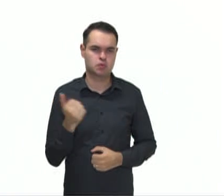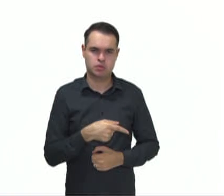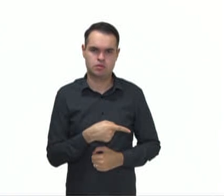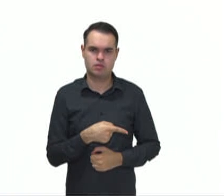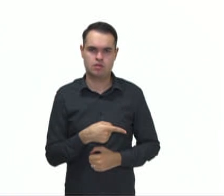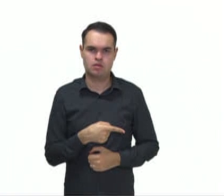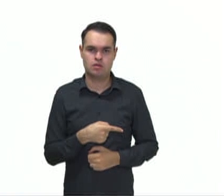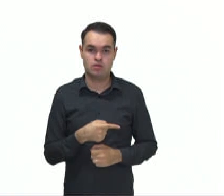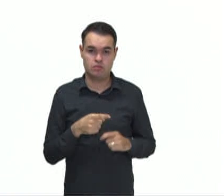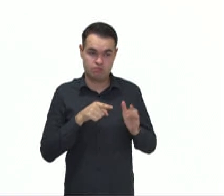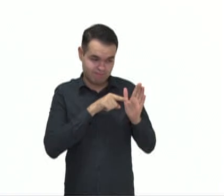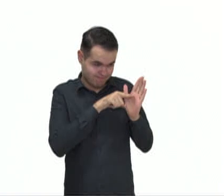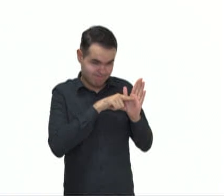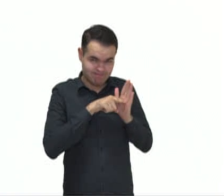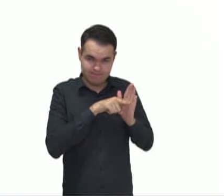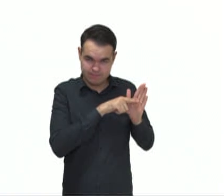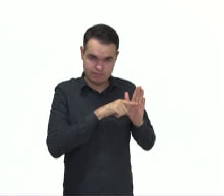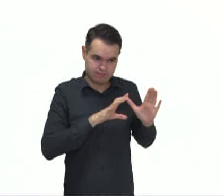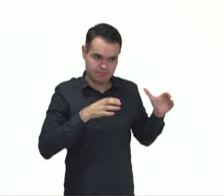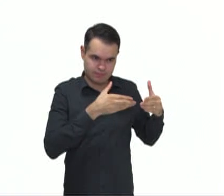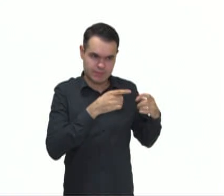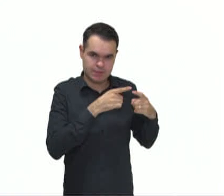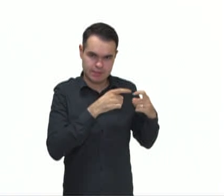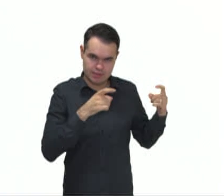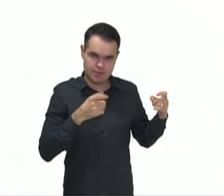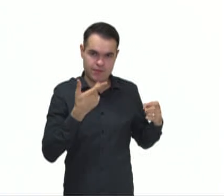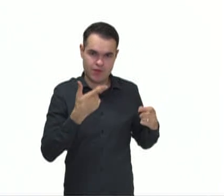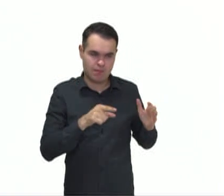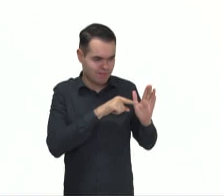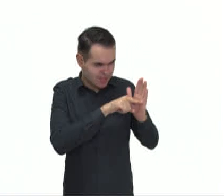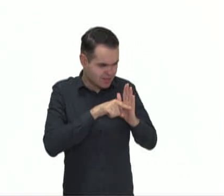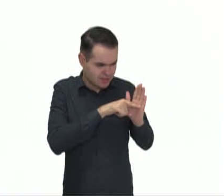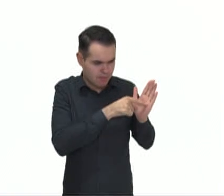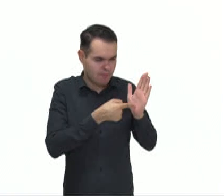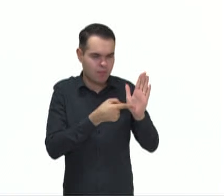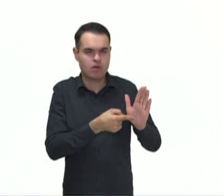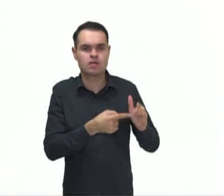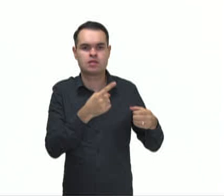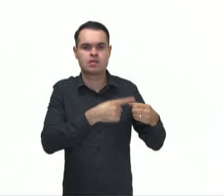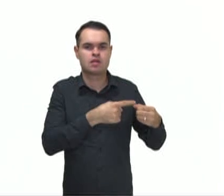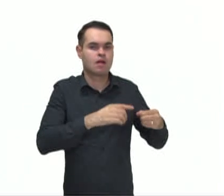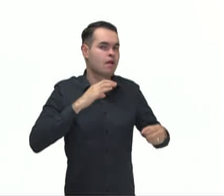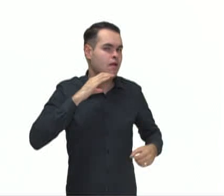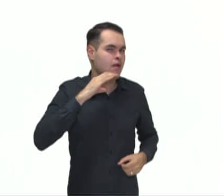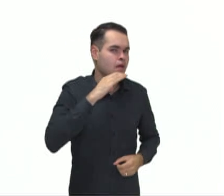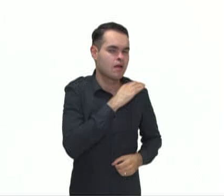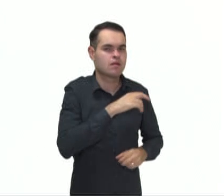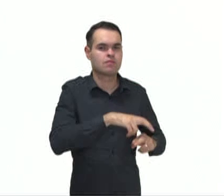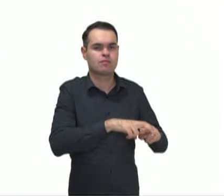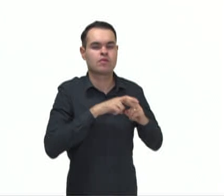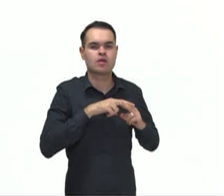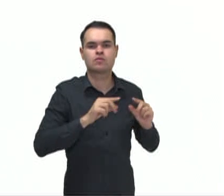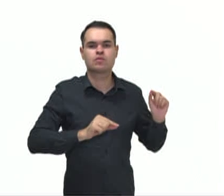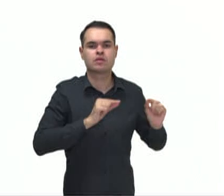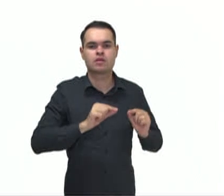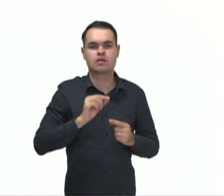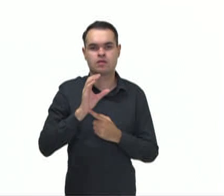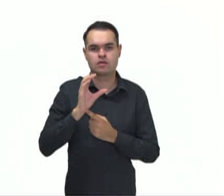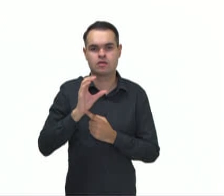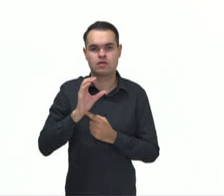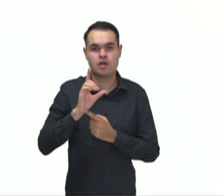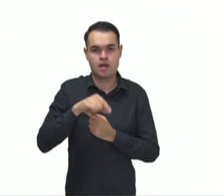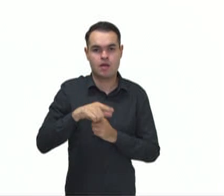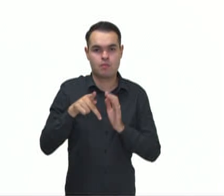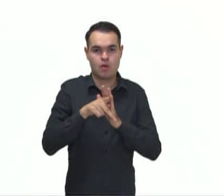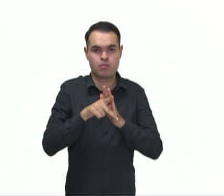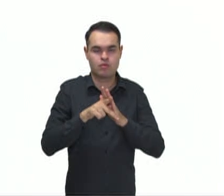dizem os cientistas. As pesquisas informam que as cidades são mais quentes por conta do fenômeno denominado